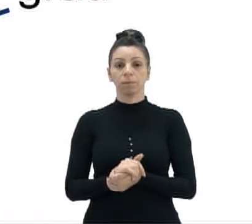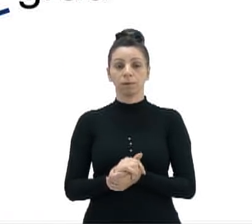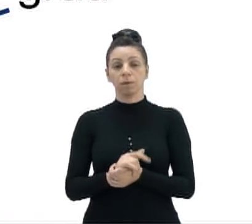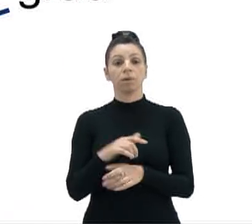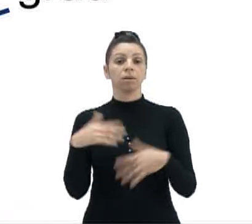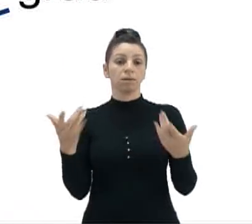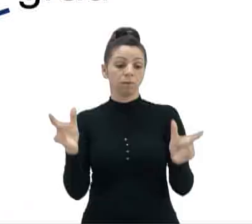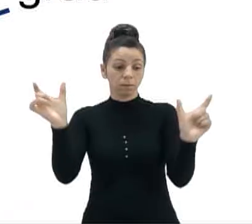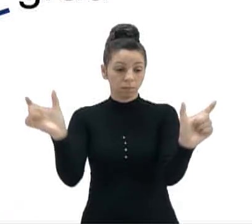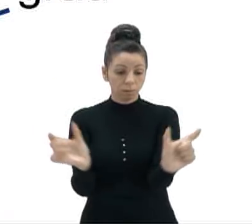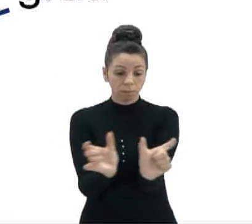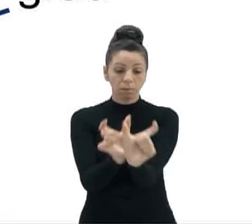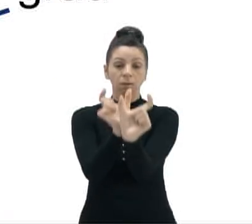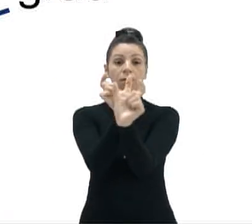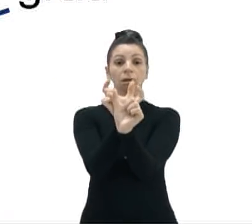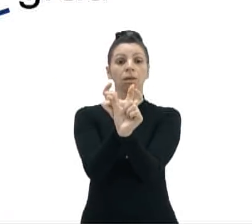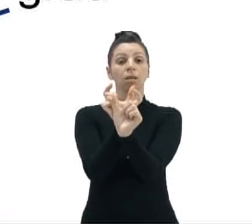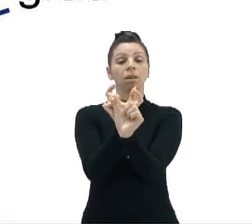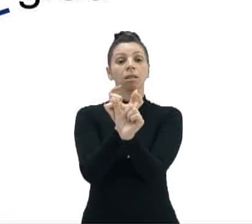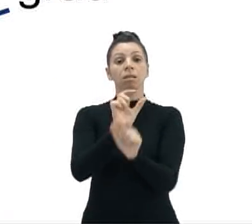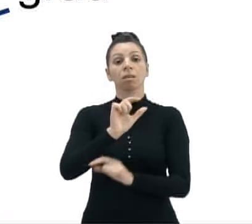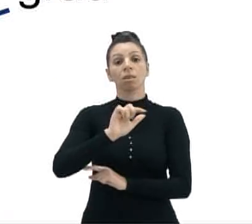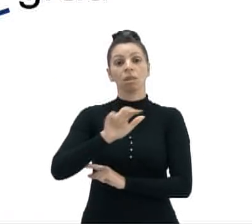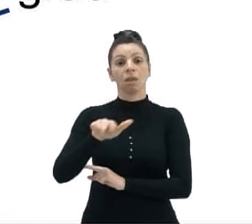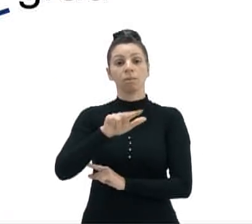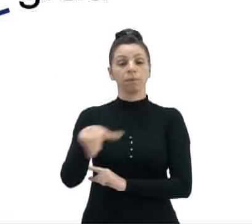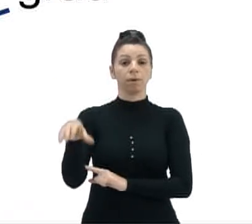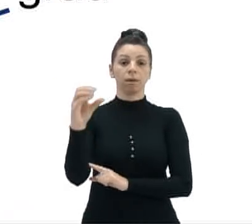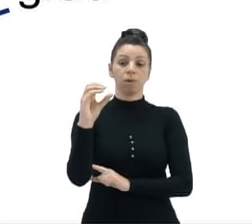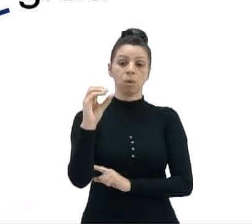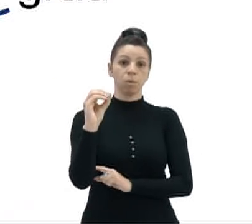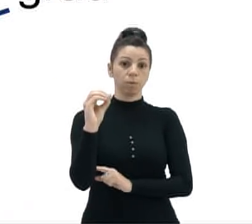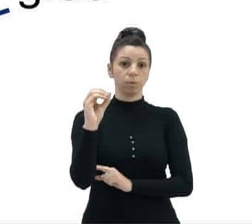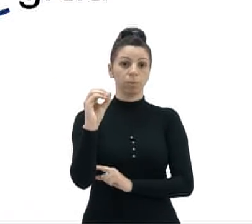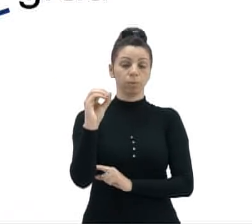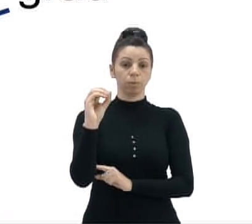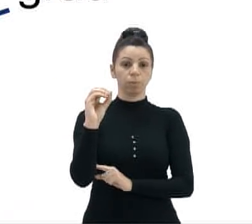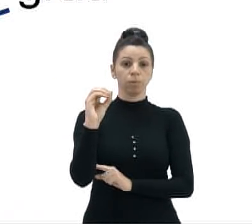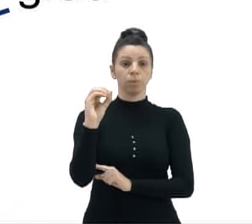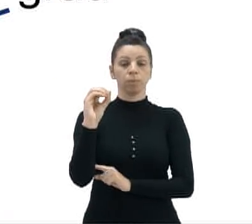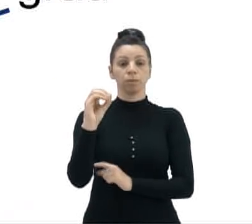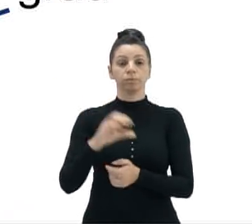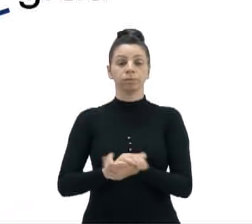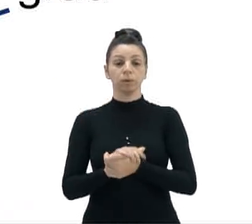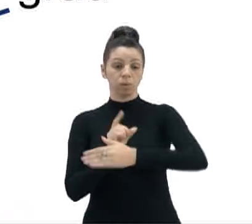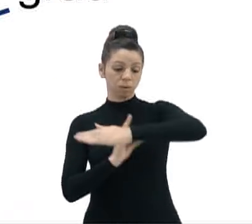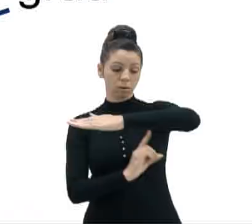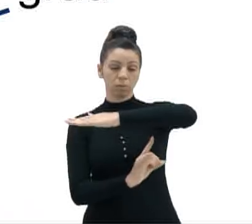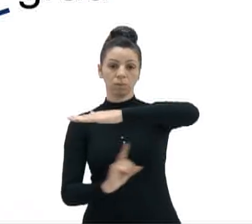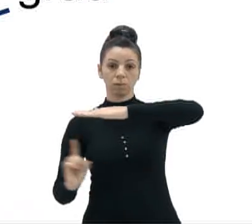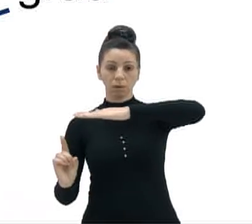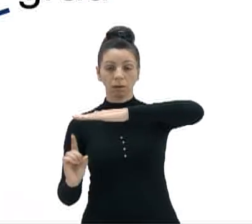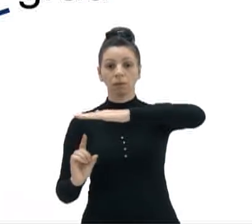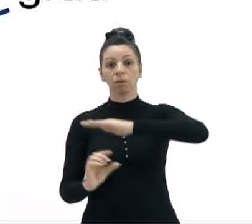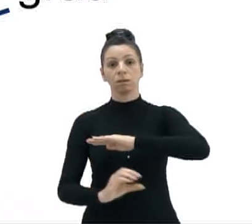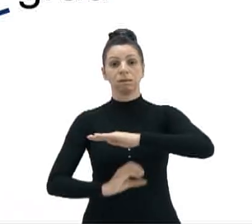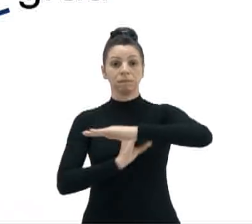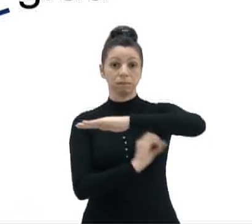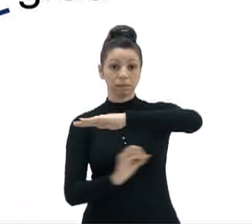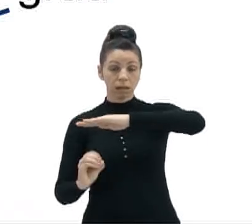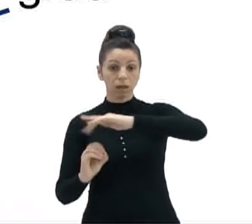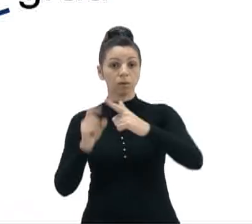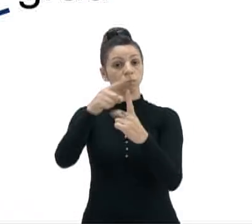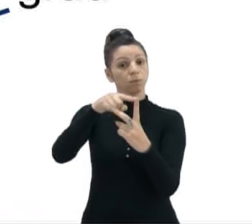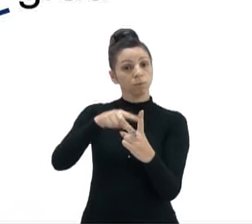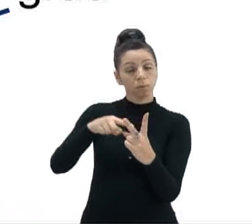ou seja, que não são, que não tem um denominador com zero, que não tem uma raiz quadrada com